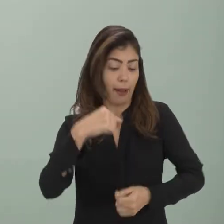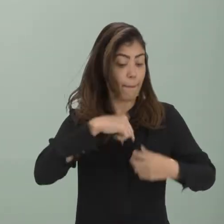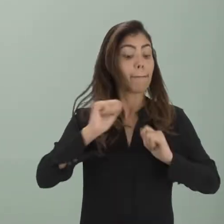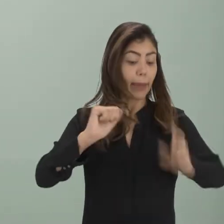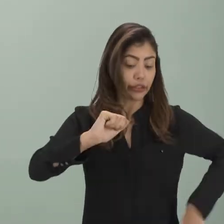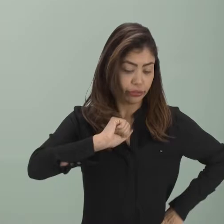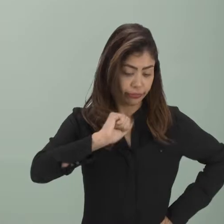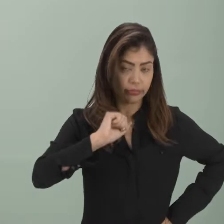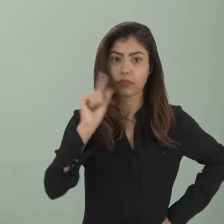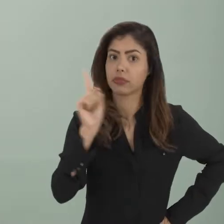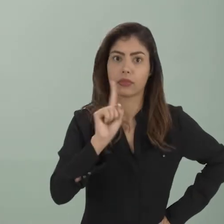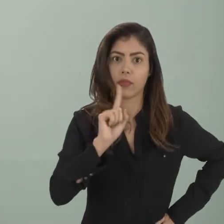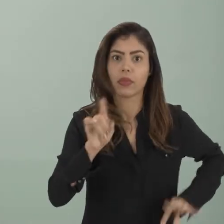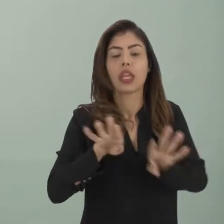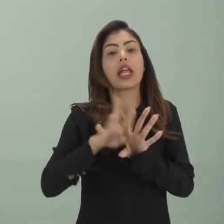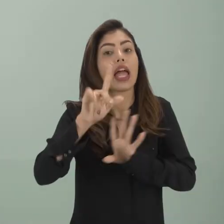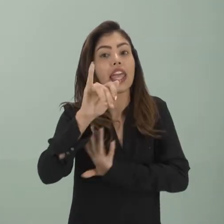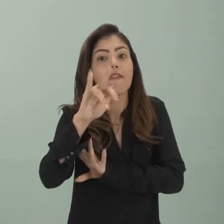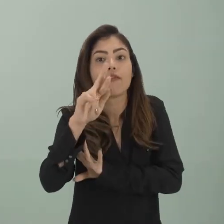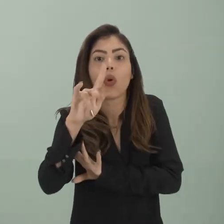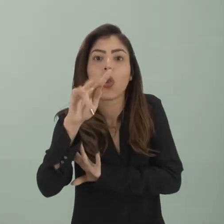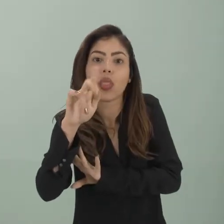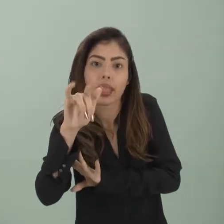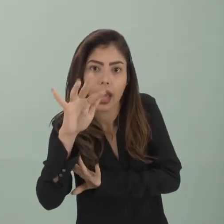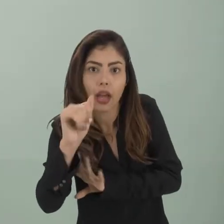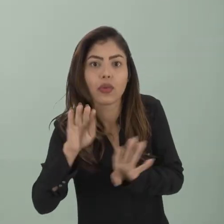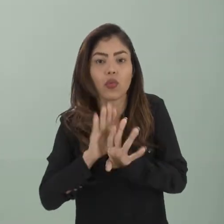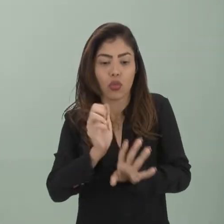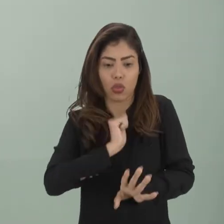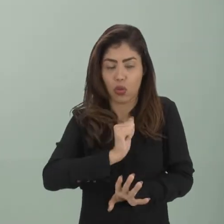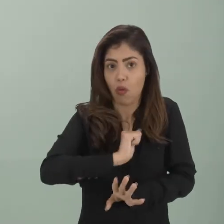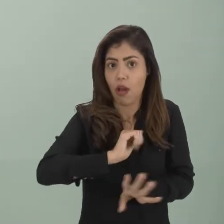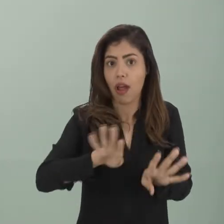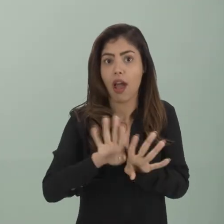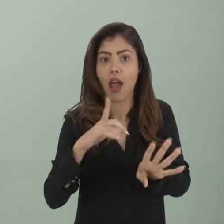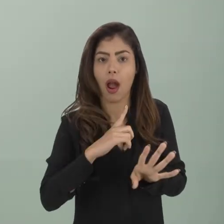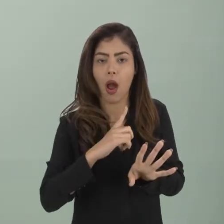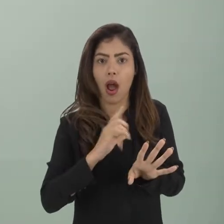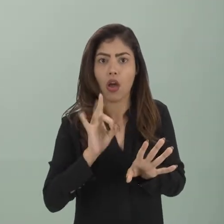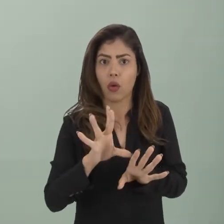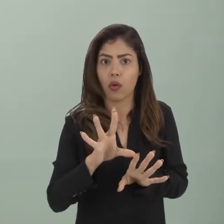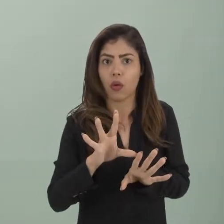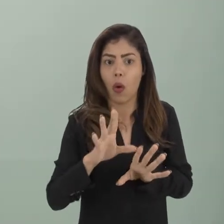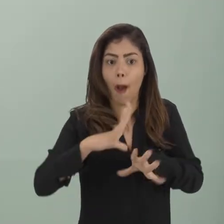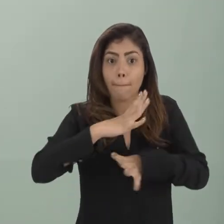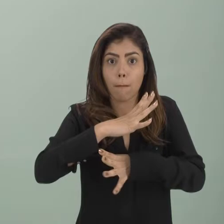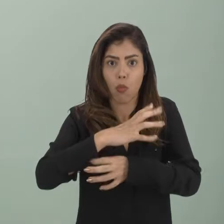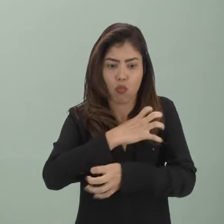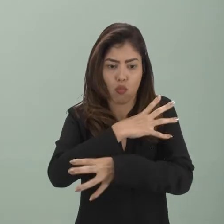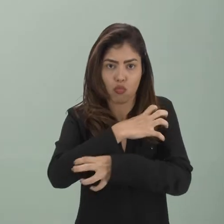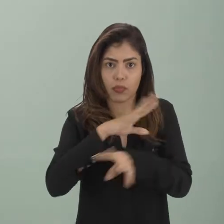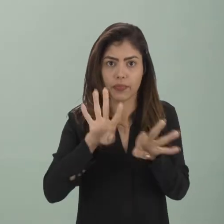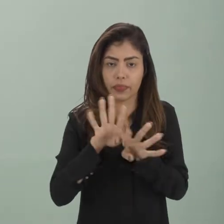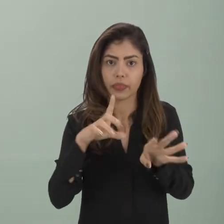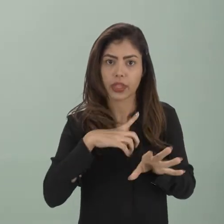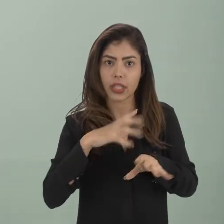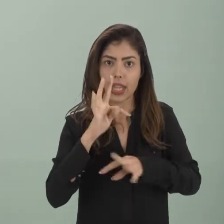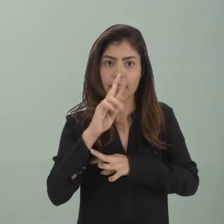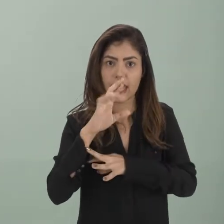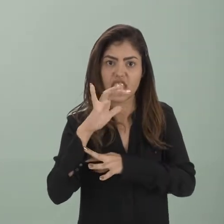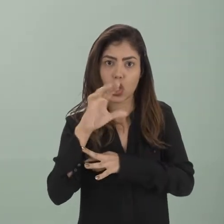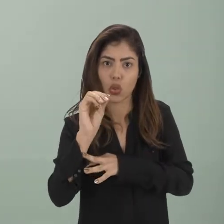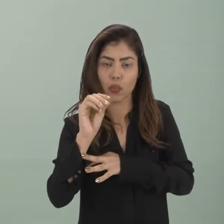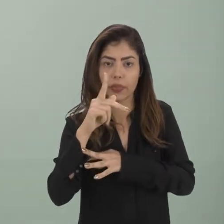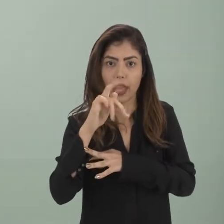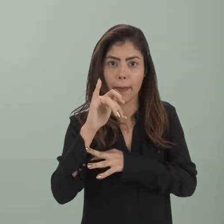movimento involuntário. Então, o nosso coração, ele é praticamente músculo. Ele tem tecido